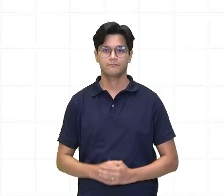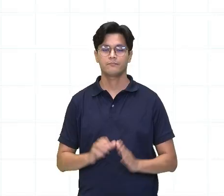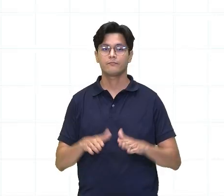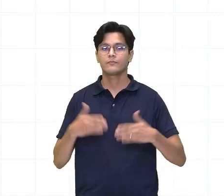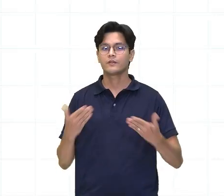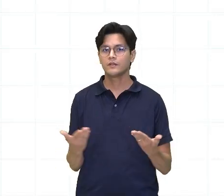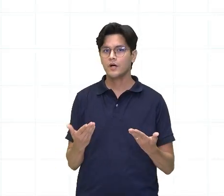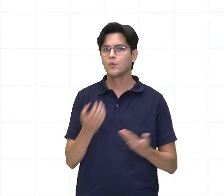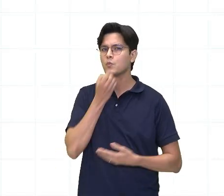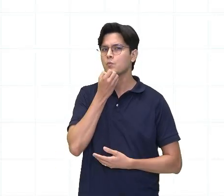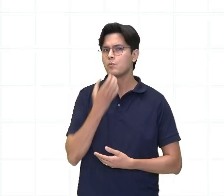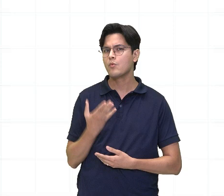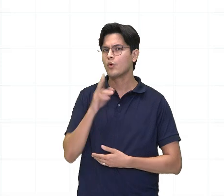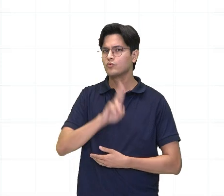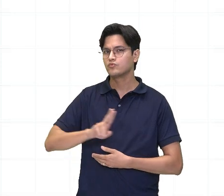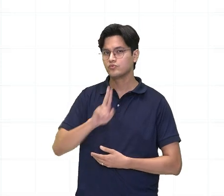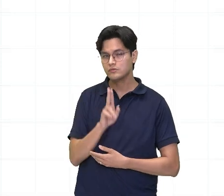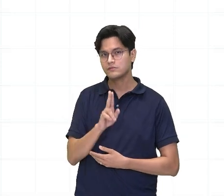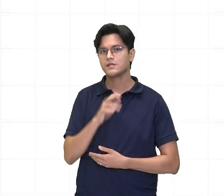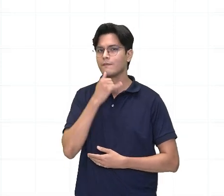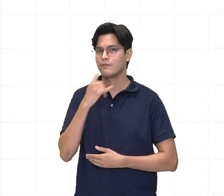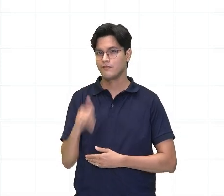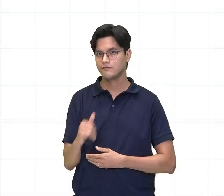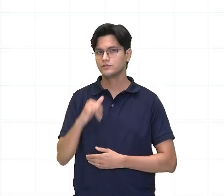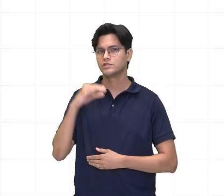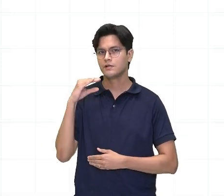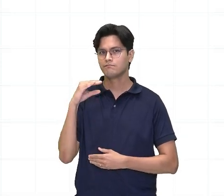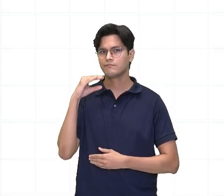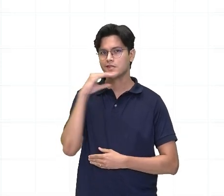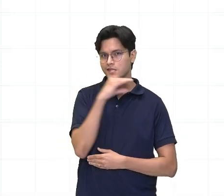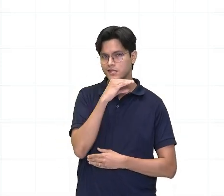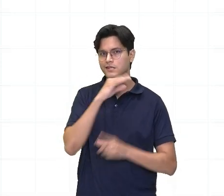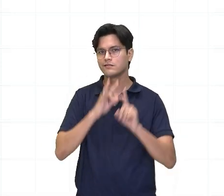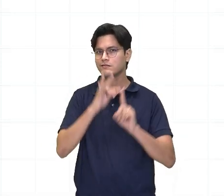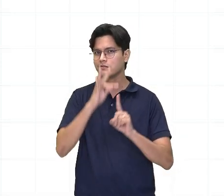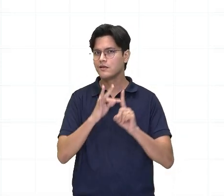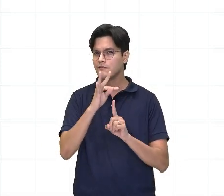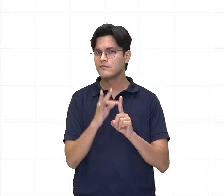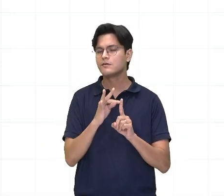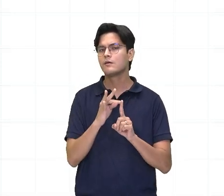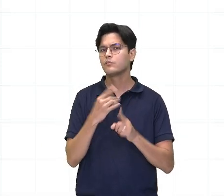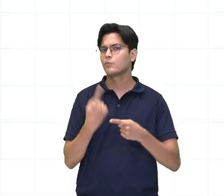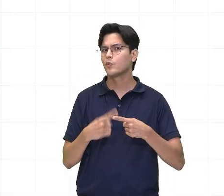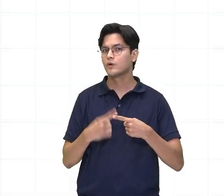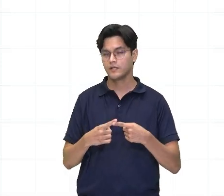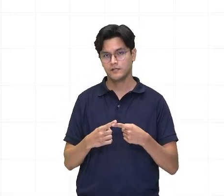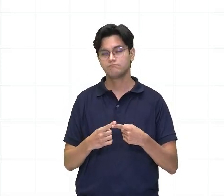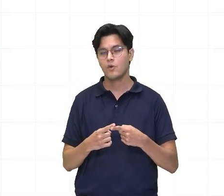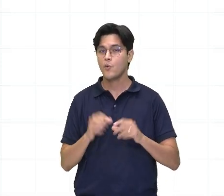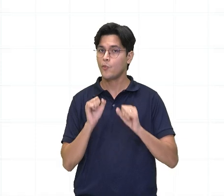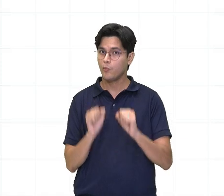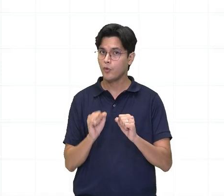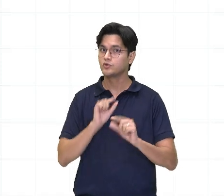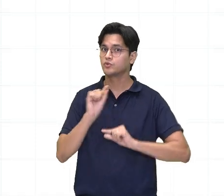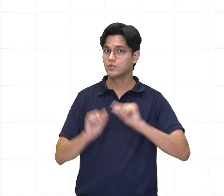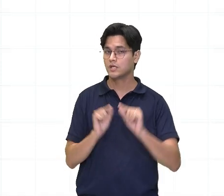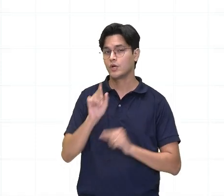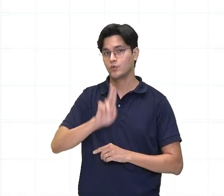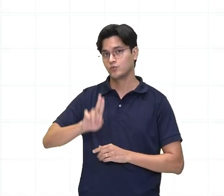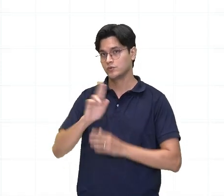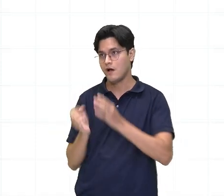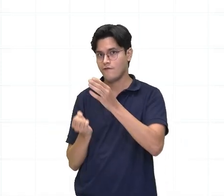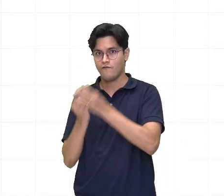térmica. Pode ser obtida, né, a partir do sol, né? Aí nós temos uma fonte